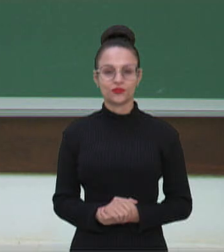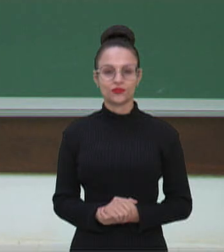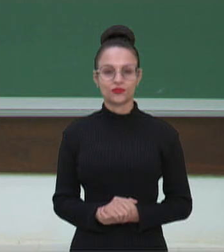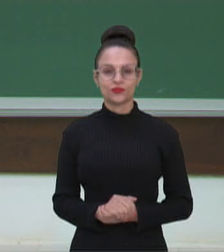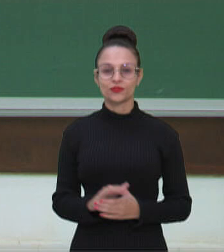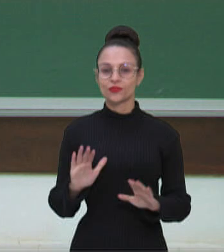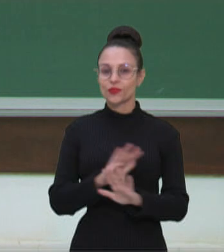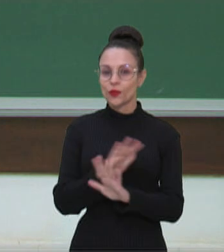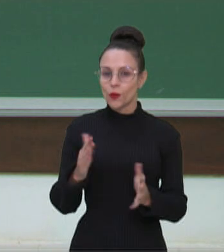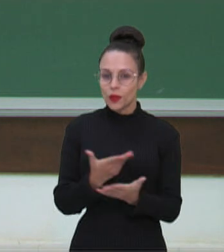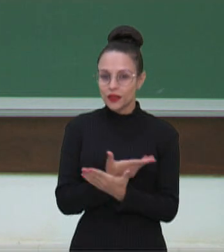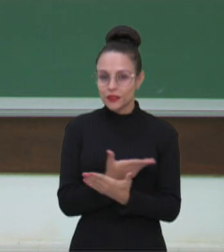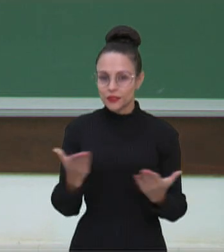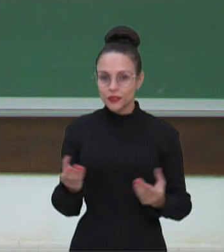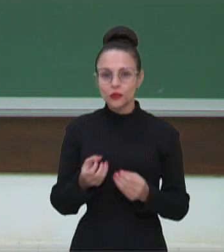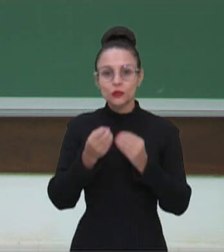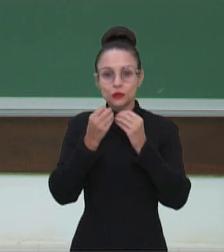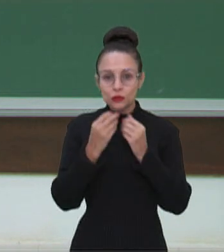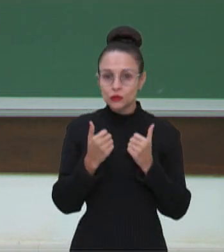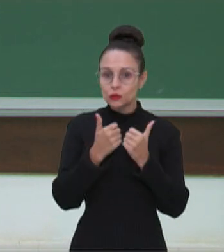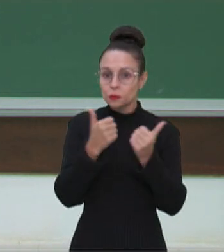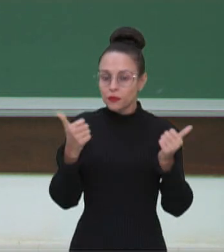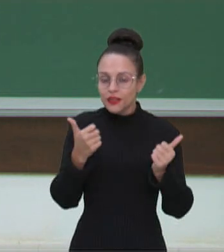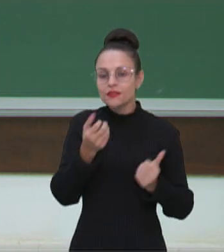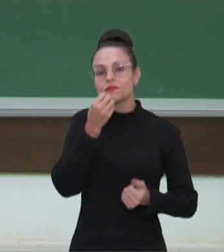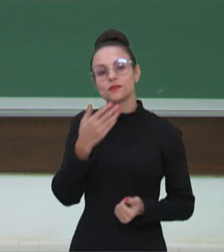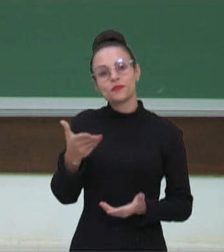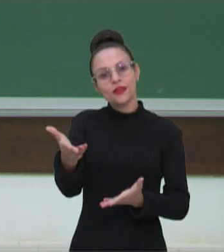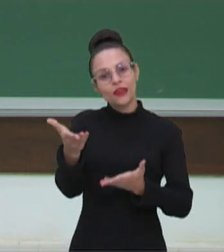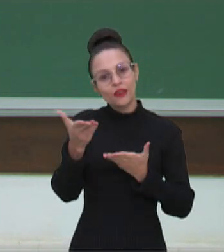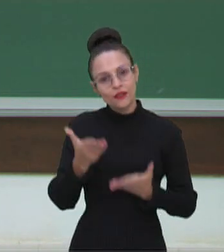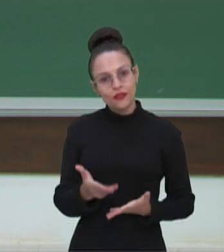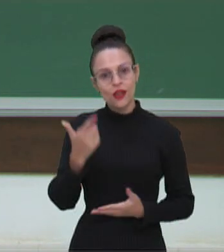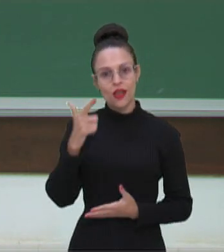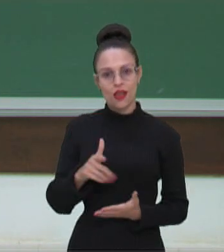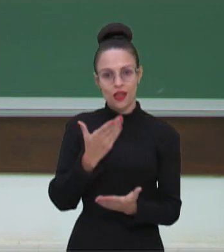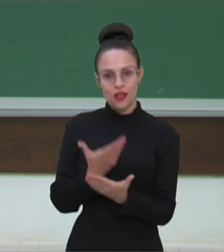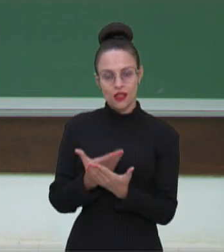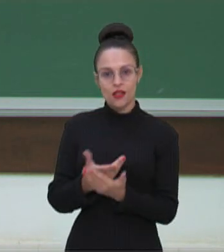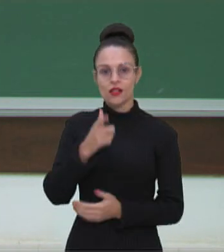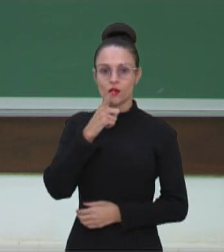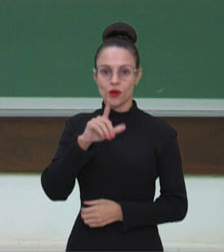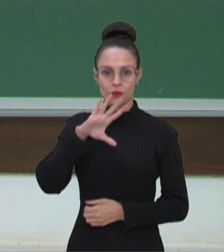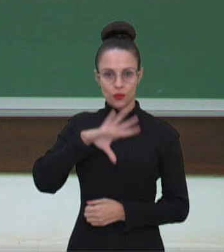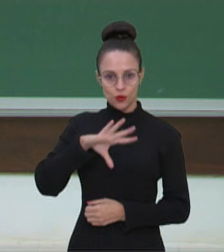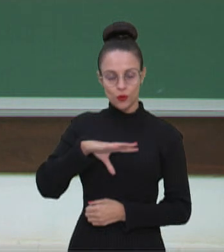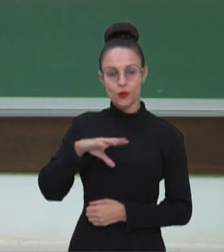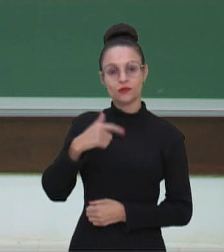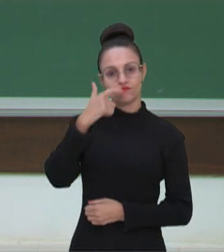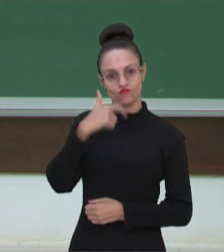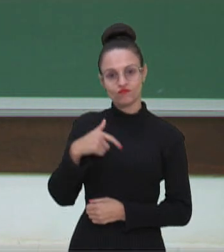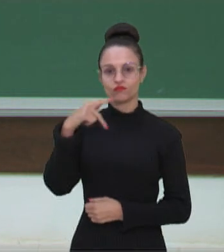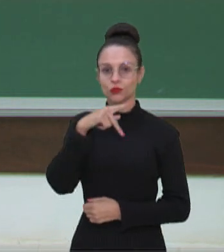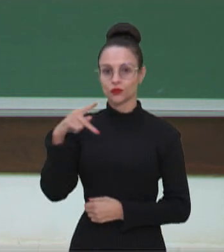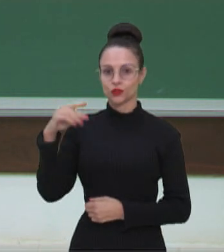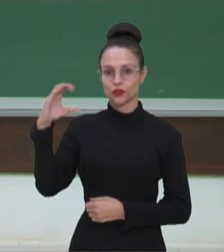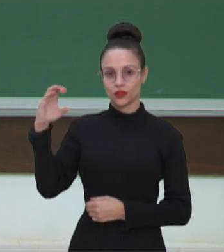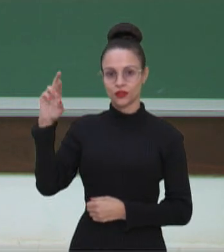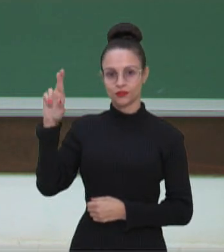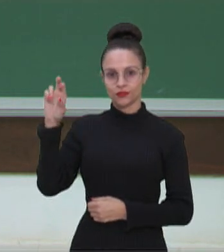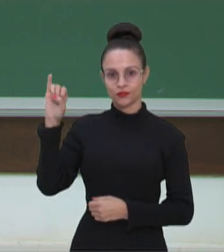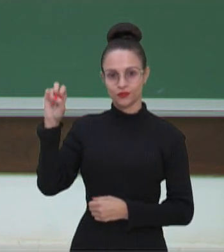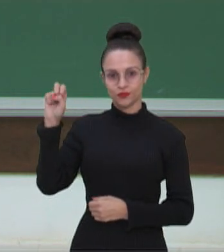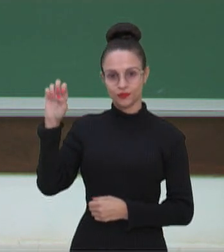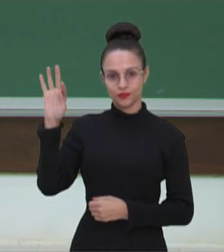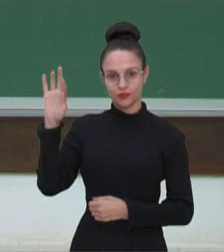Olá, galera! Tudo bem com vocês? Sejam bem-vindos a mais uma aula de língua portuguesa. Eu sou a professora Cristiane